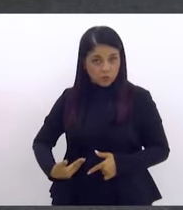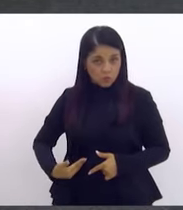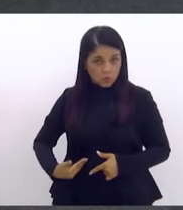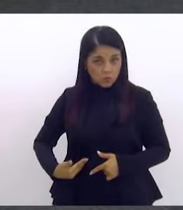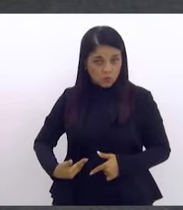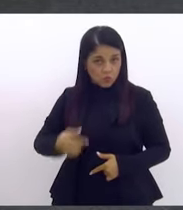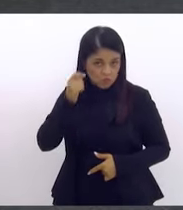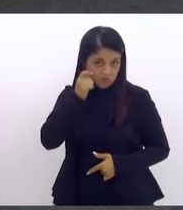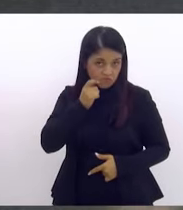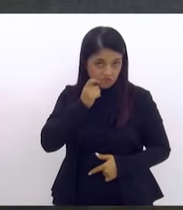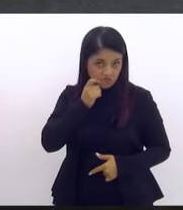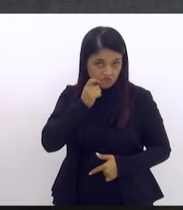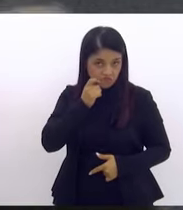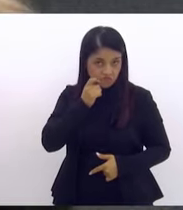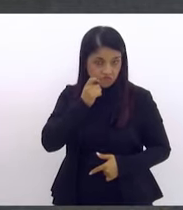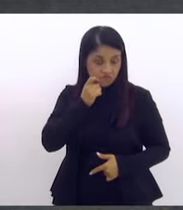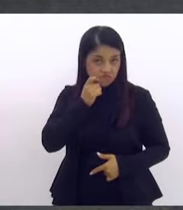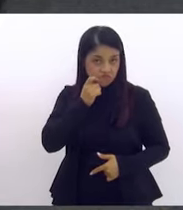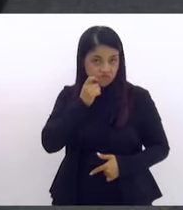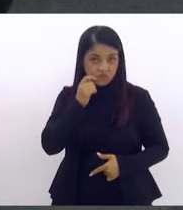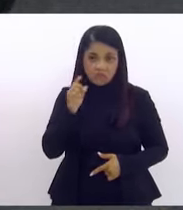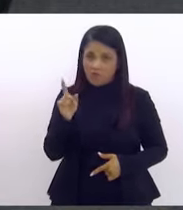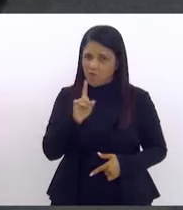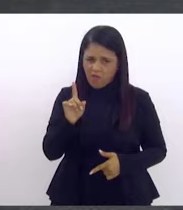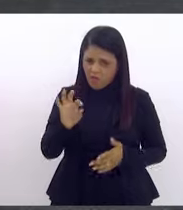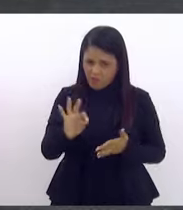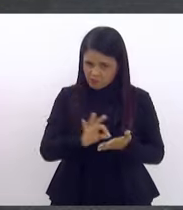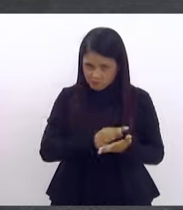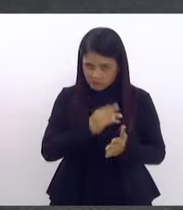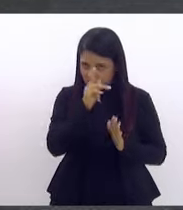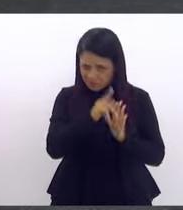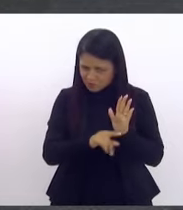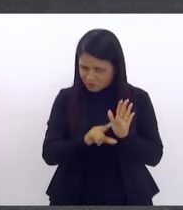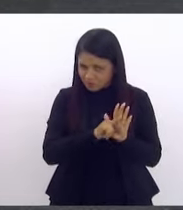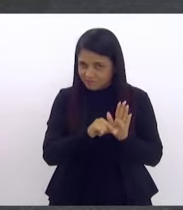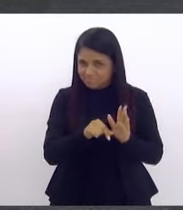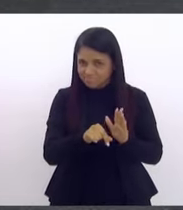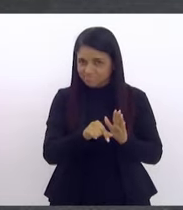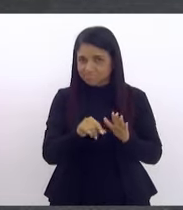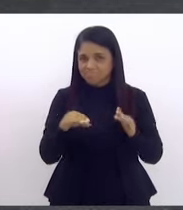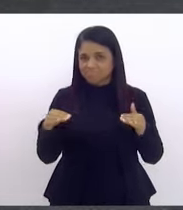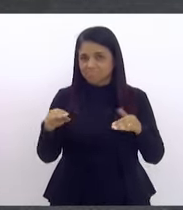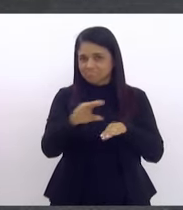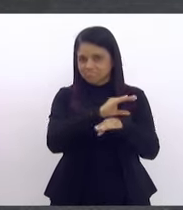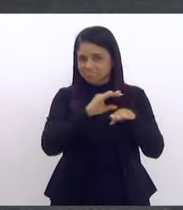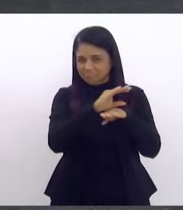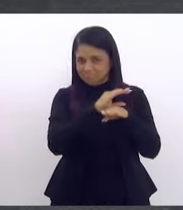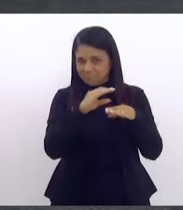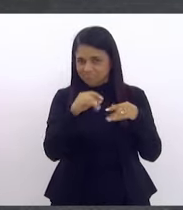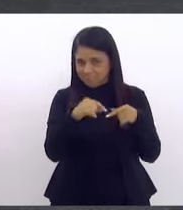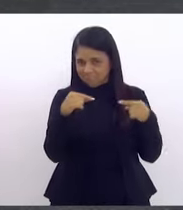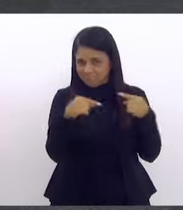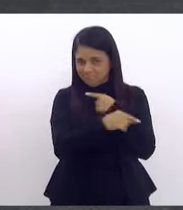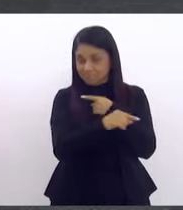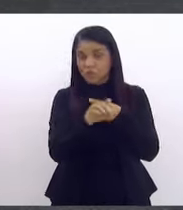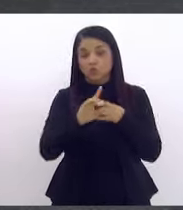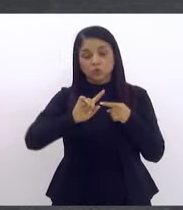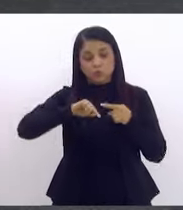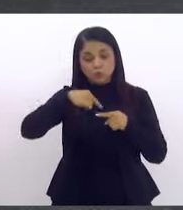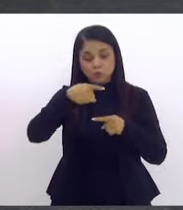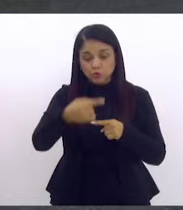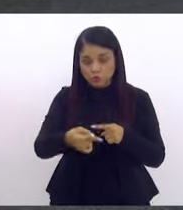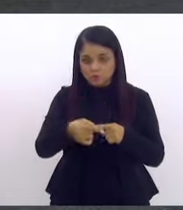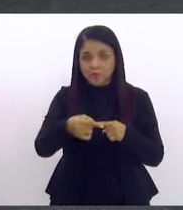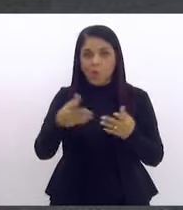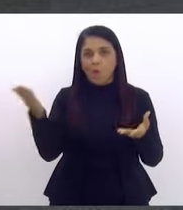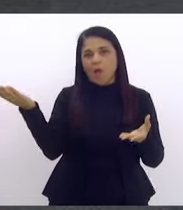fará, sancionar esse projeto inconstitucional, no dia seguinte eu estarei